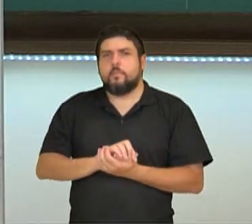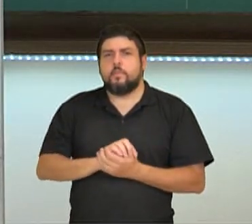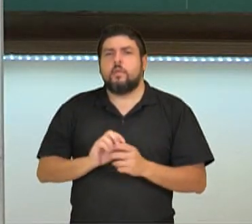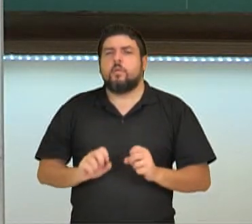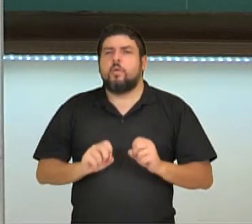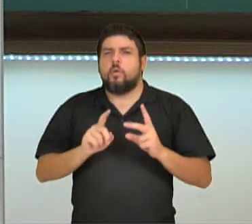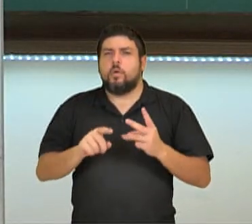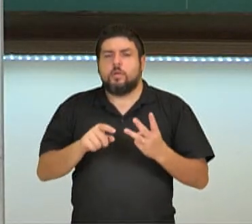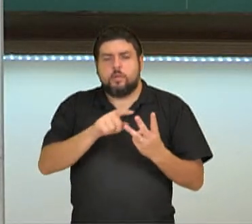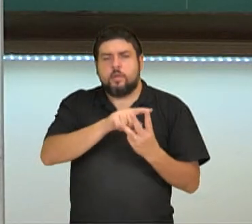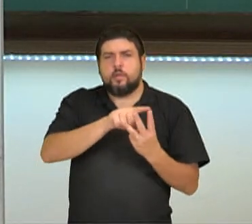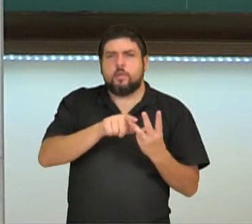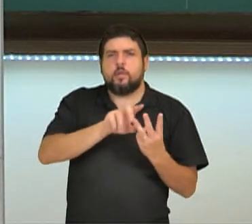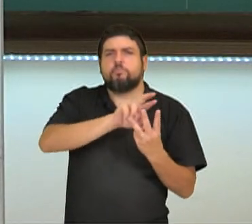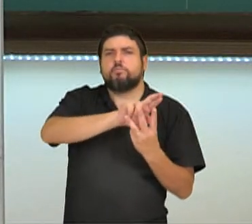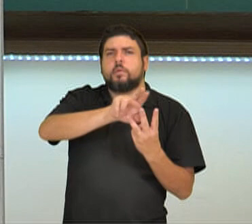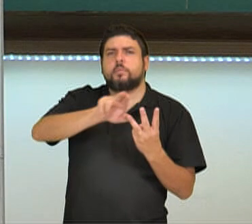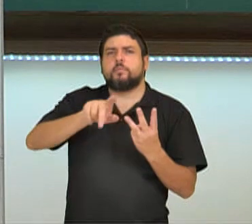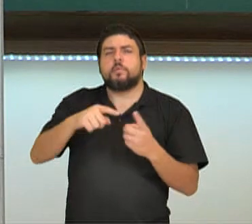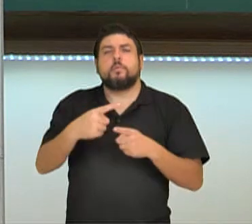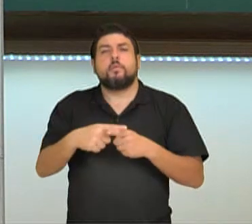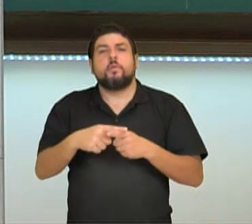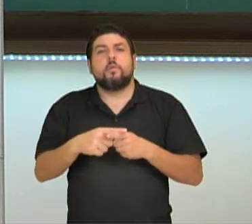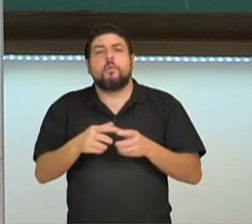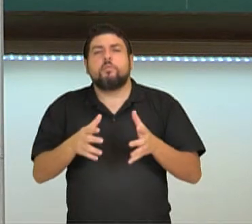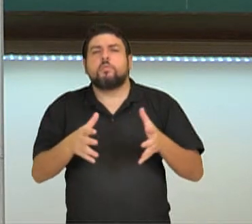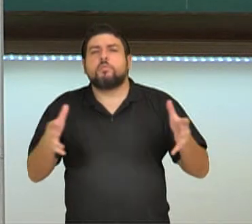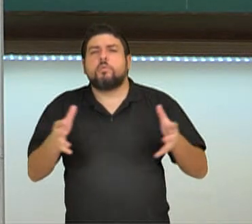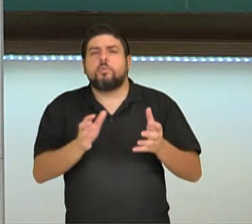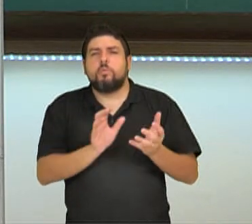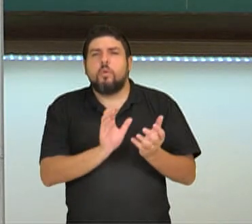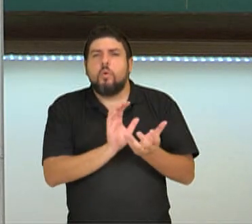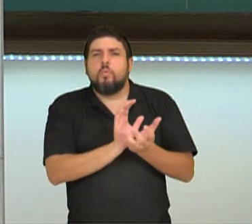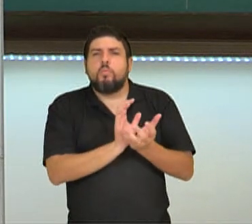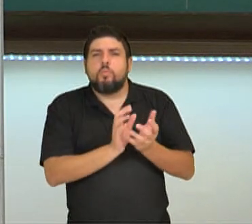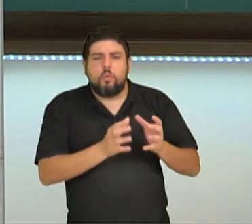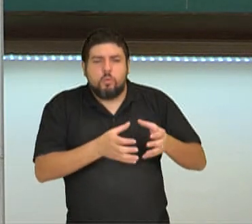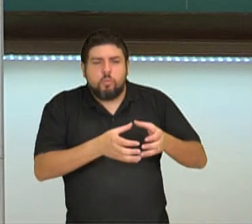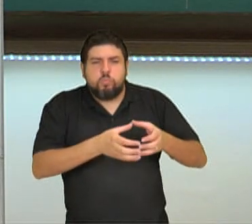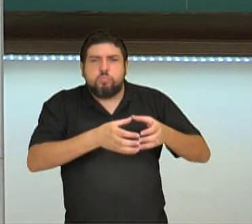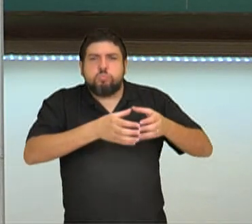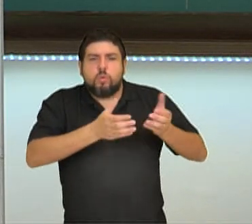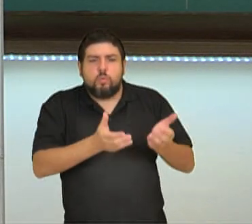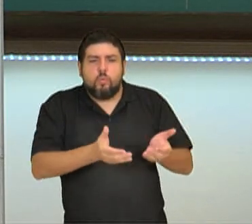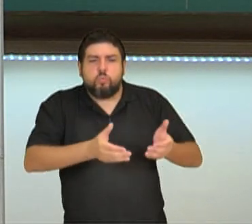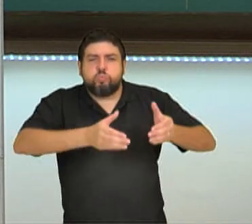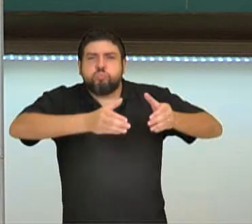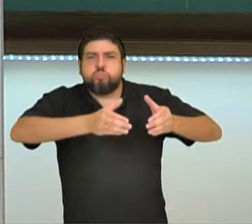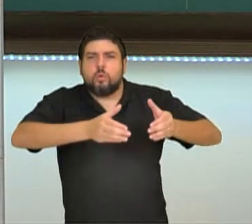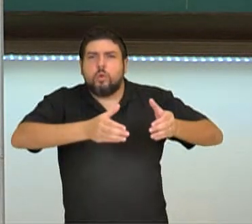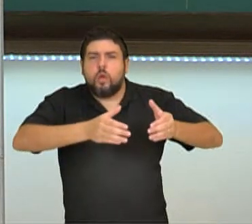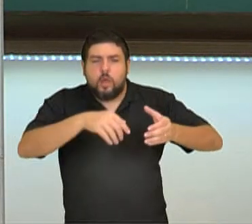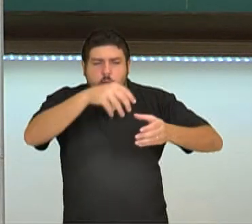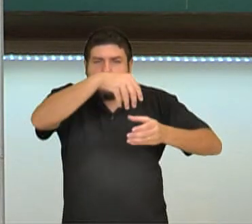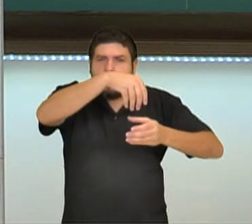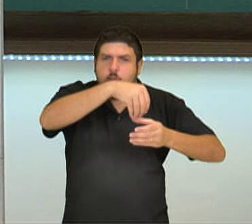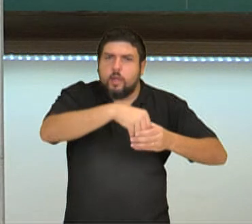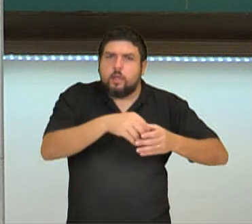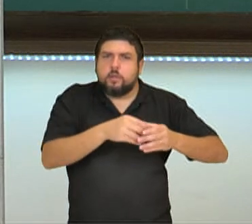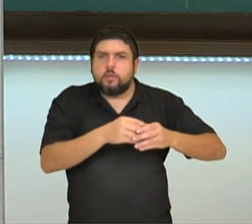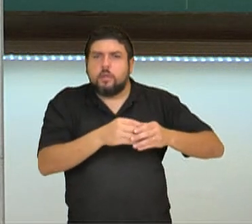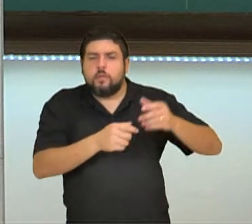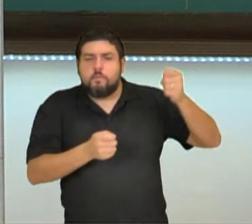dá pelo tamanho da cabaça, né? Porque é na cabaça que o som acontece. A cabaça